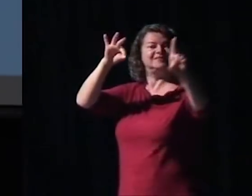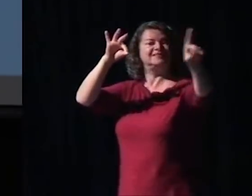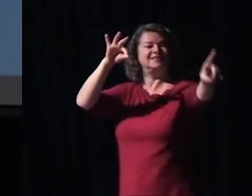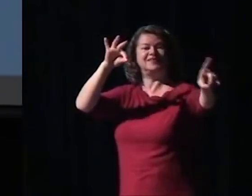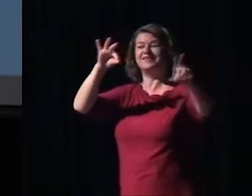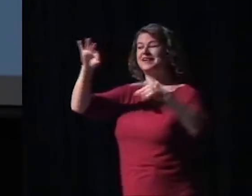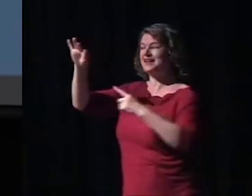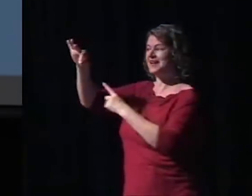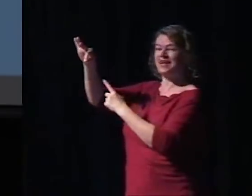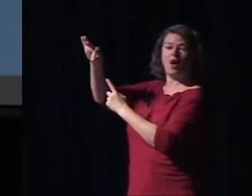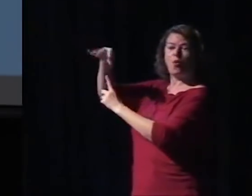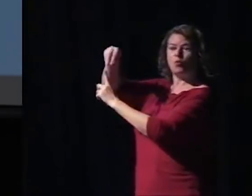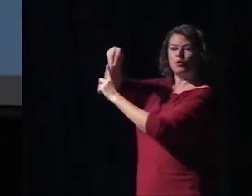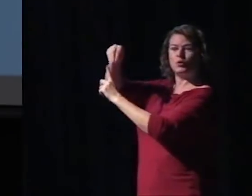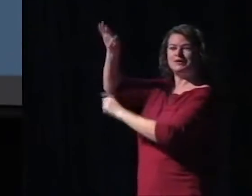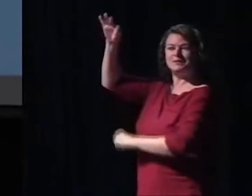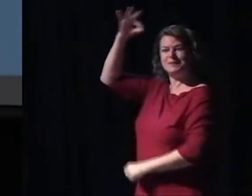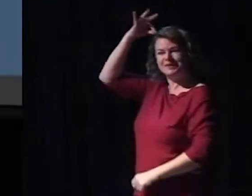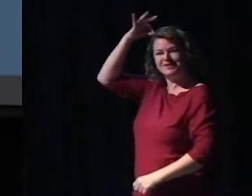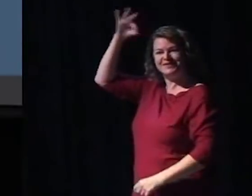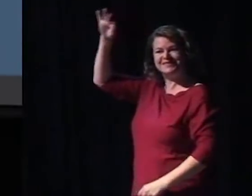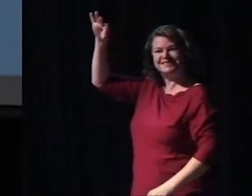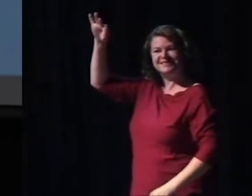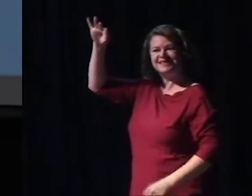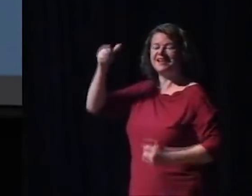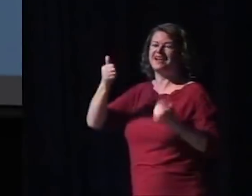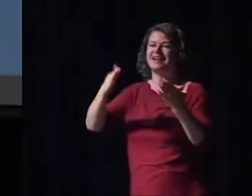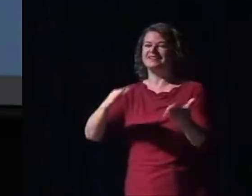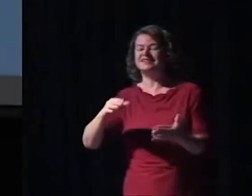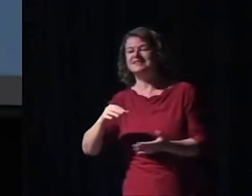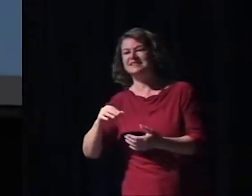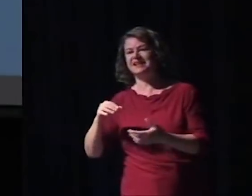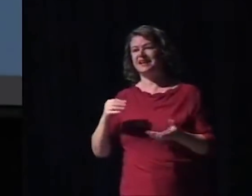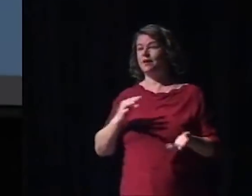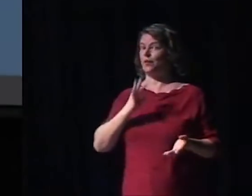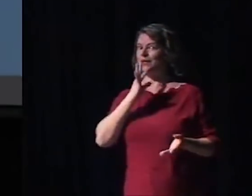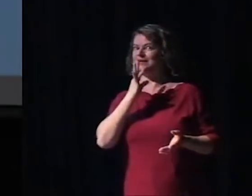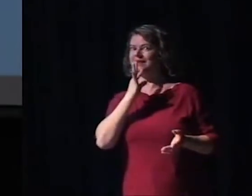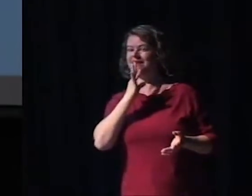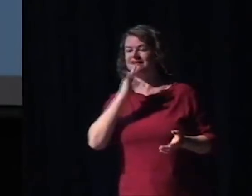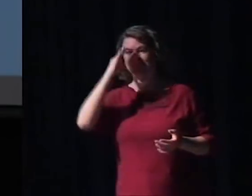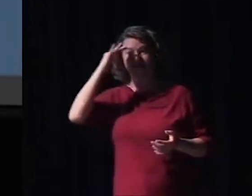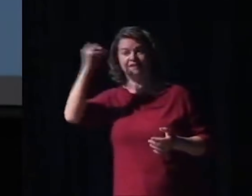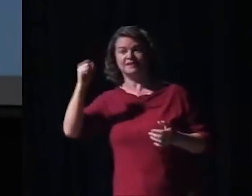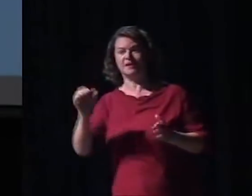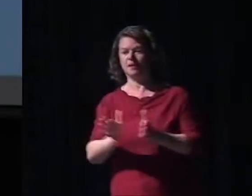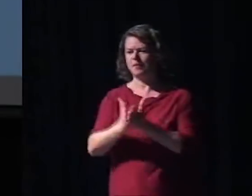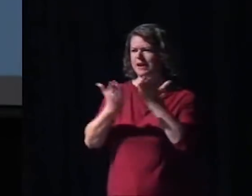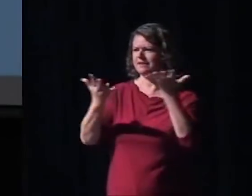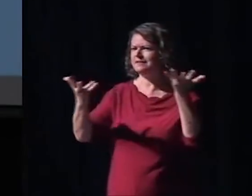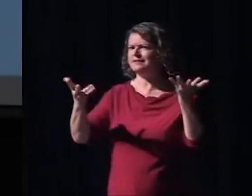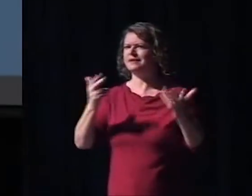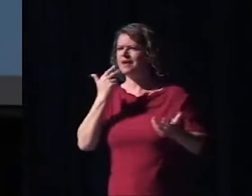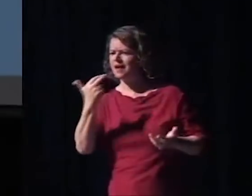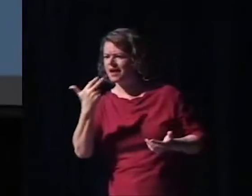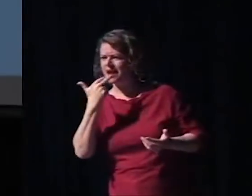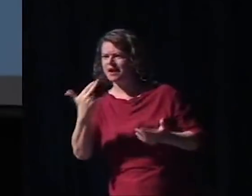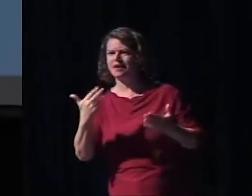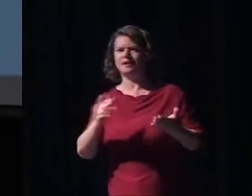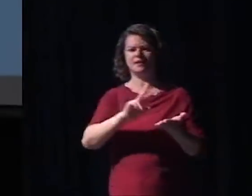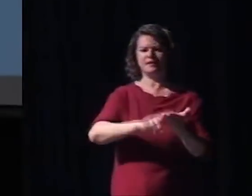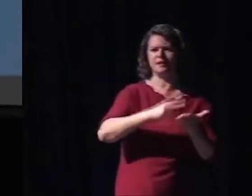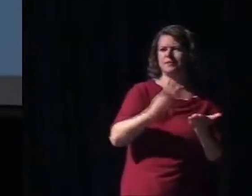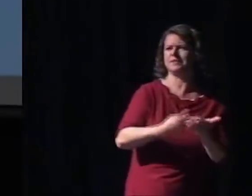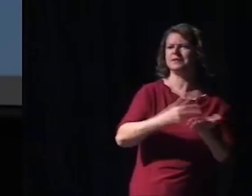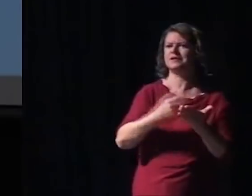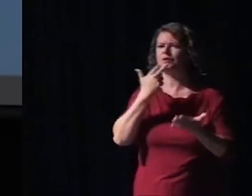mesmo Espírito o dom de ciência, um dom de sabedoria, o dom de maravilhas, o dom de línguas, o outro de